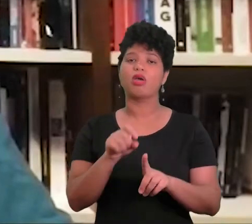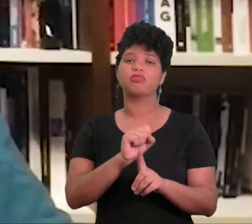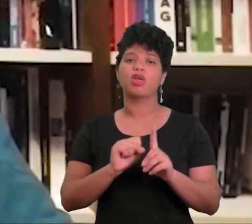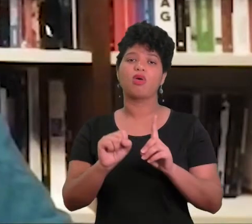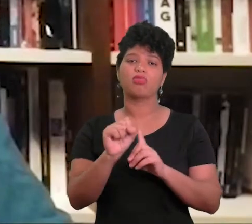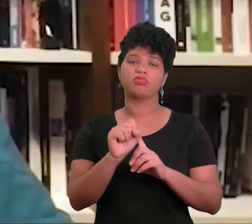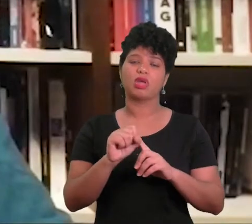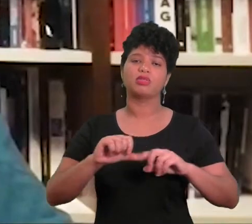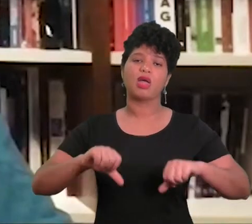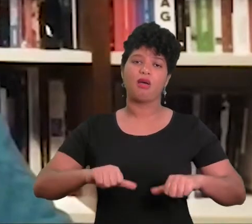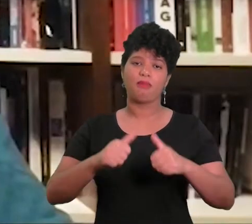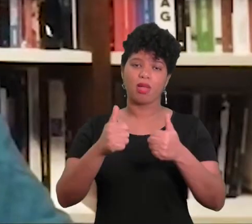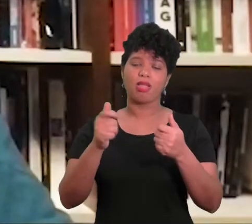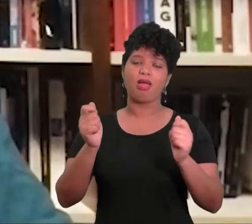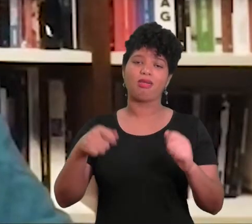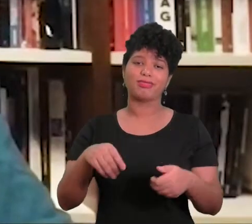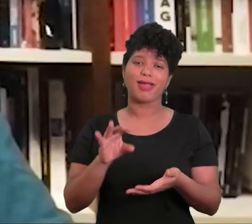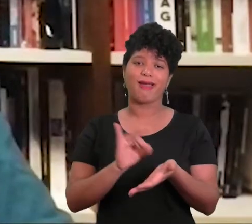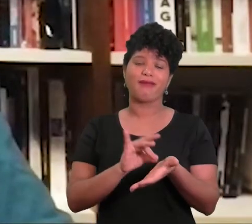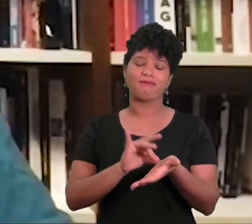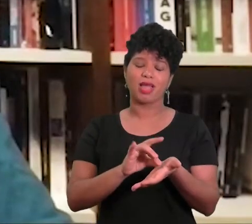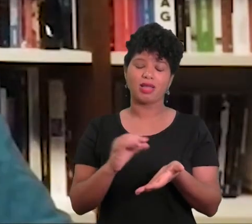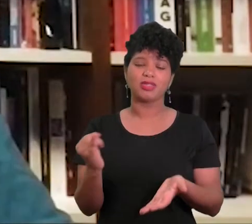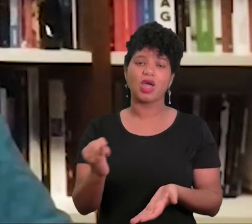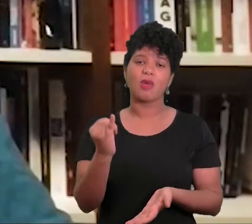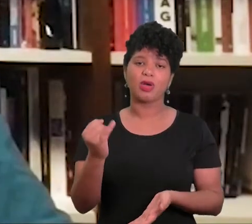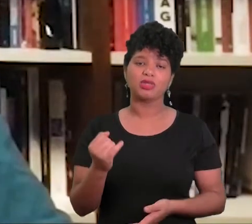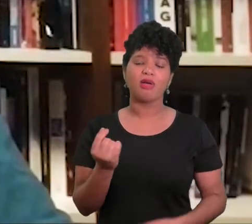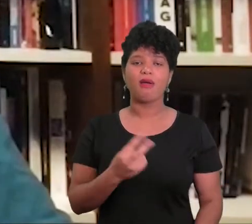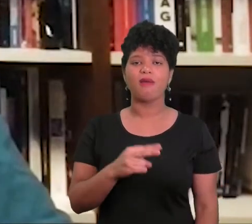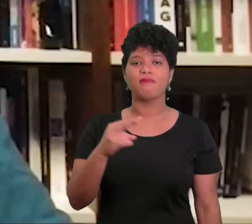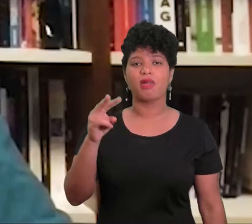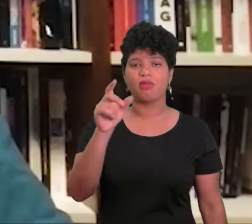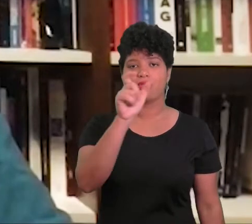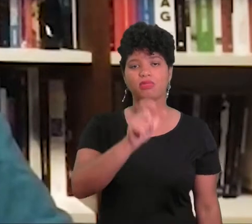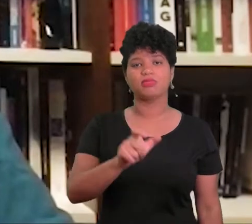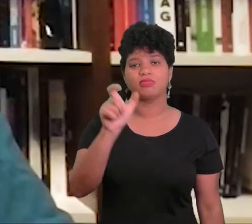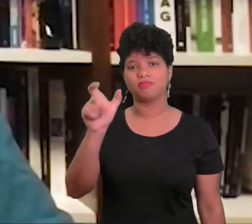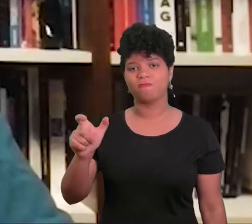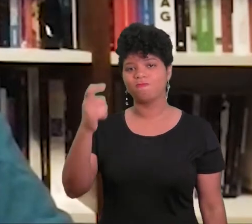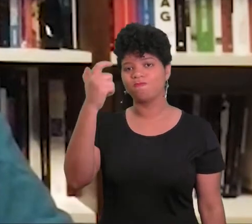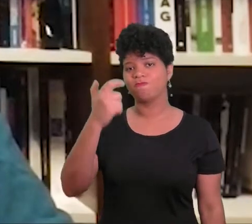em torno dessa realidade tão importante que é a valorização de todos